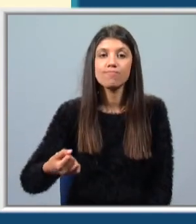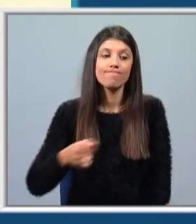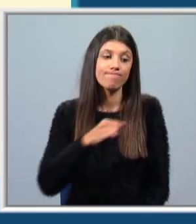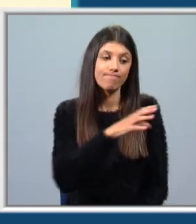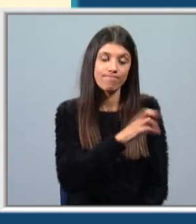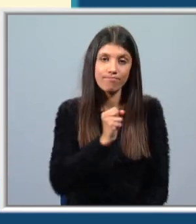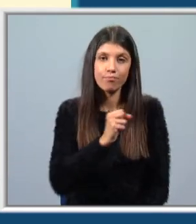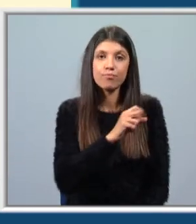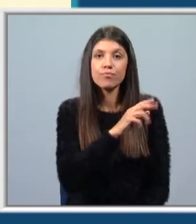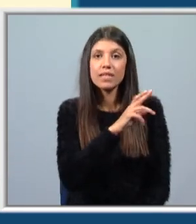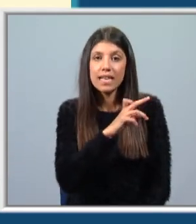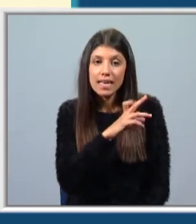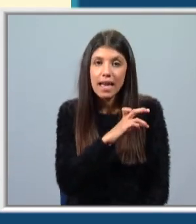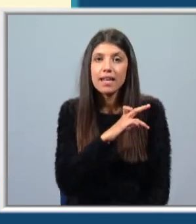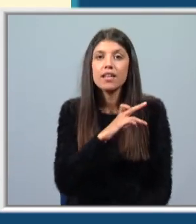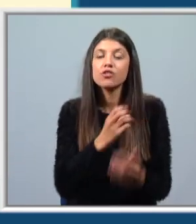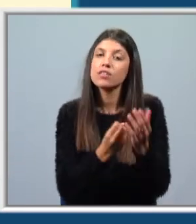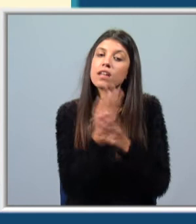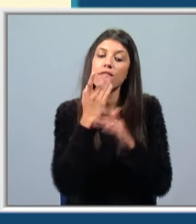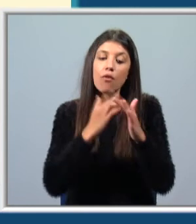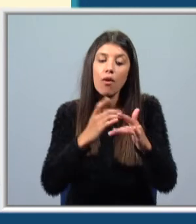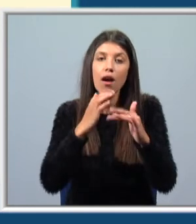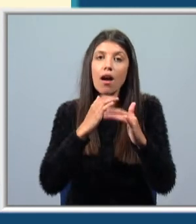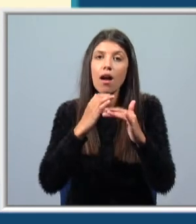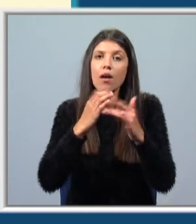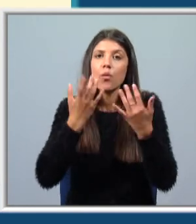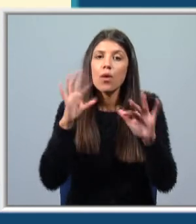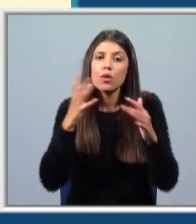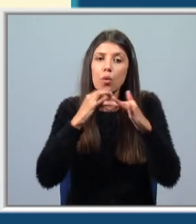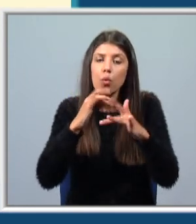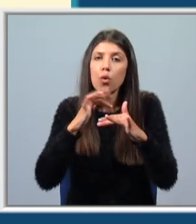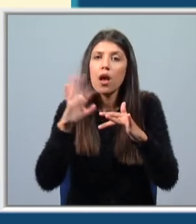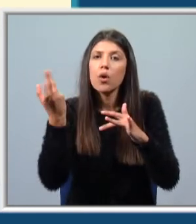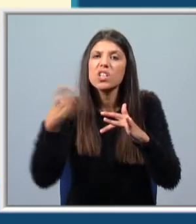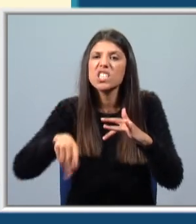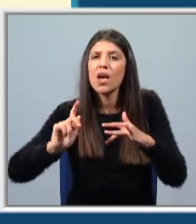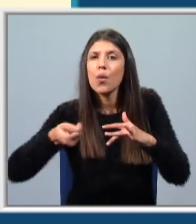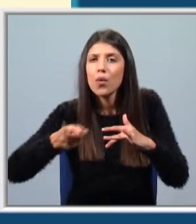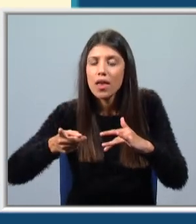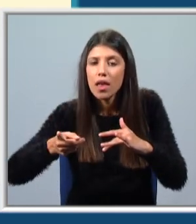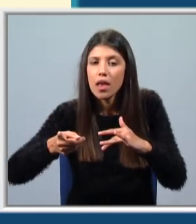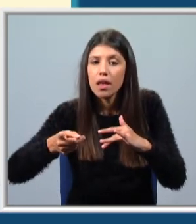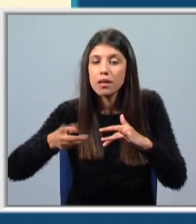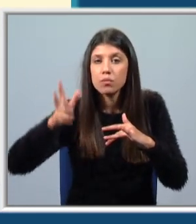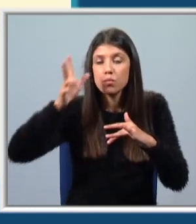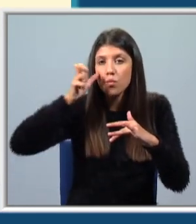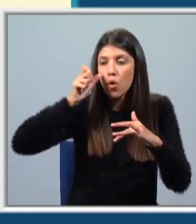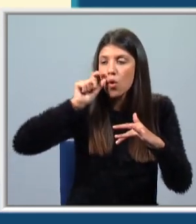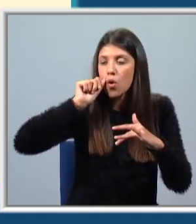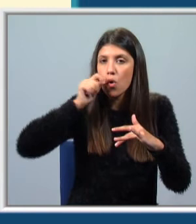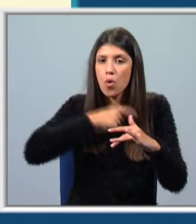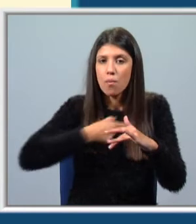canas daquele canavial? O que será que acontecia? ouvia-se: Príncipe